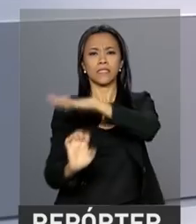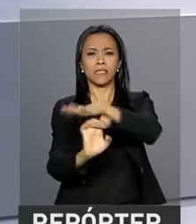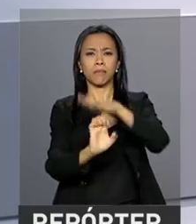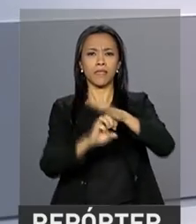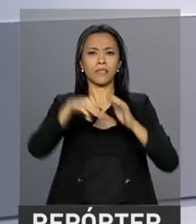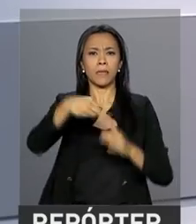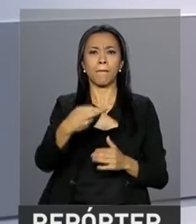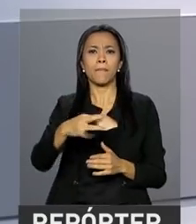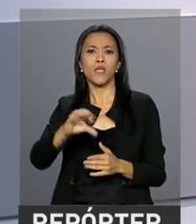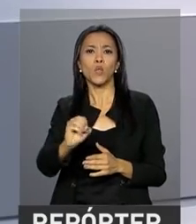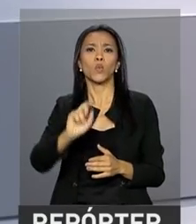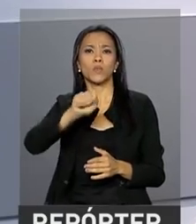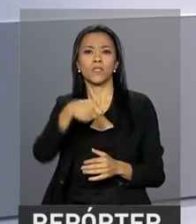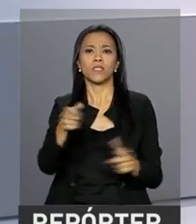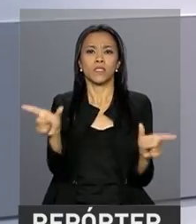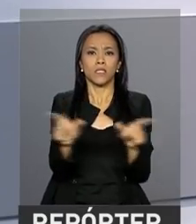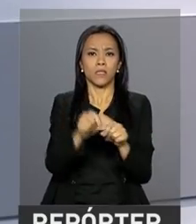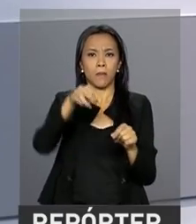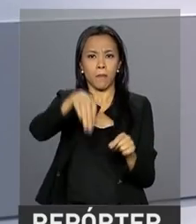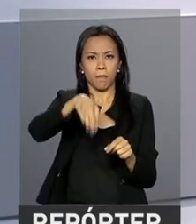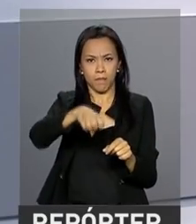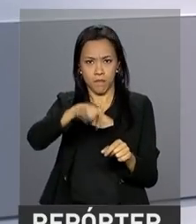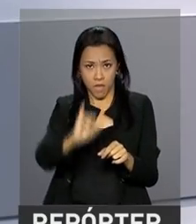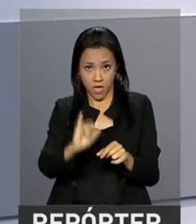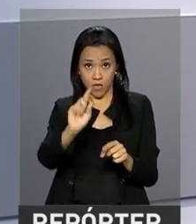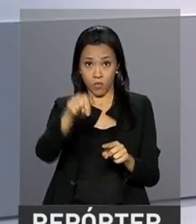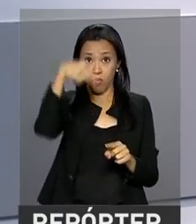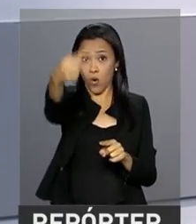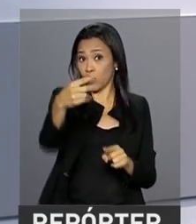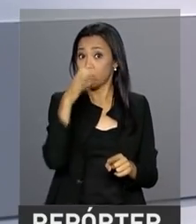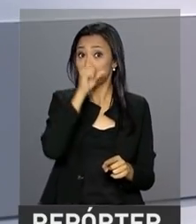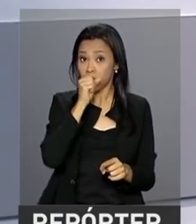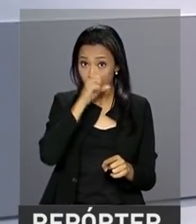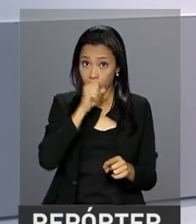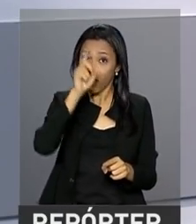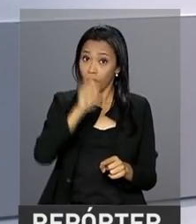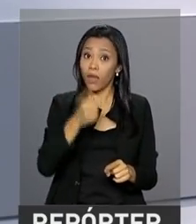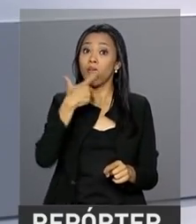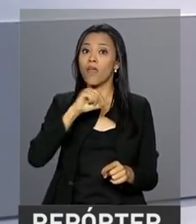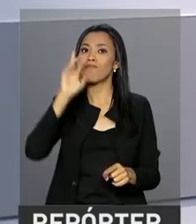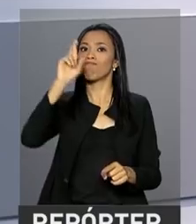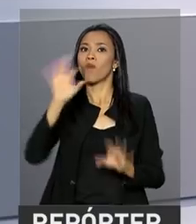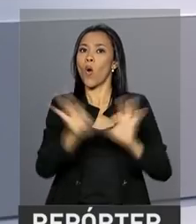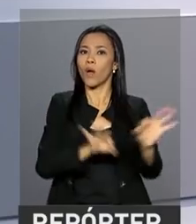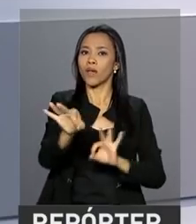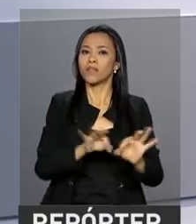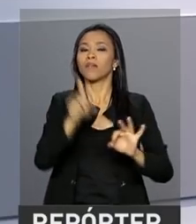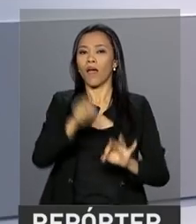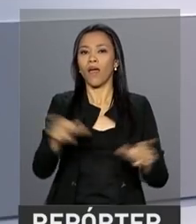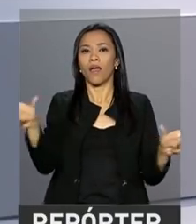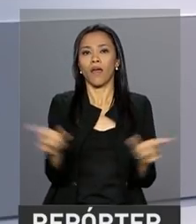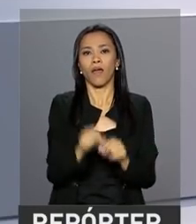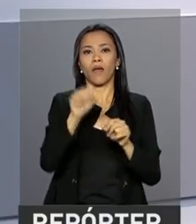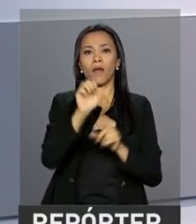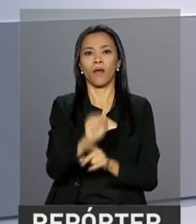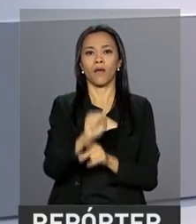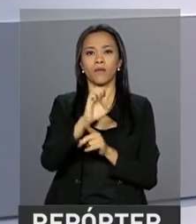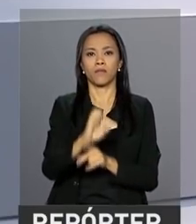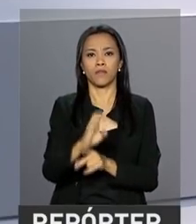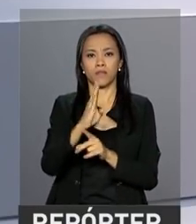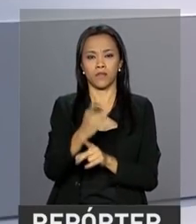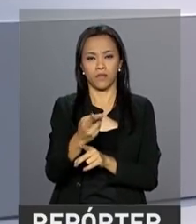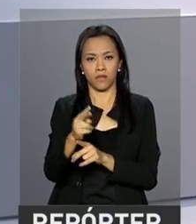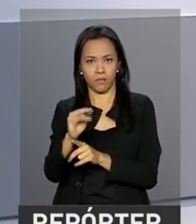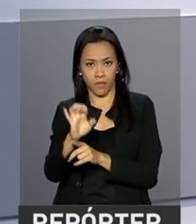o chamado MEI, acontece até o próximo sábado. O evento é promovido pelo Sebrae. Estão sendo realizadas ações presenciais em quase